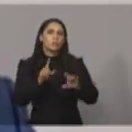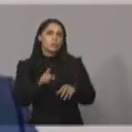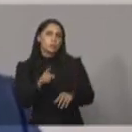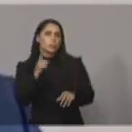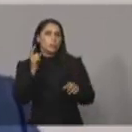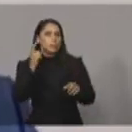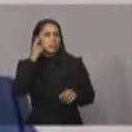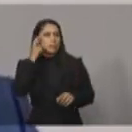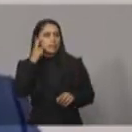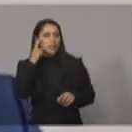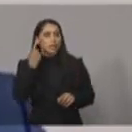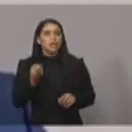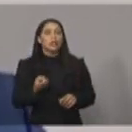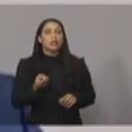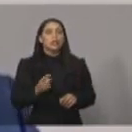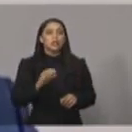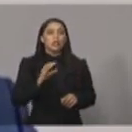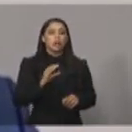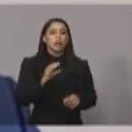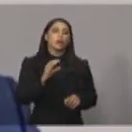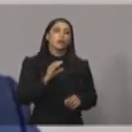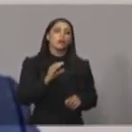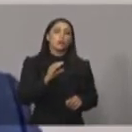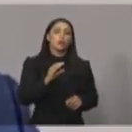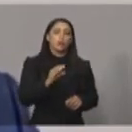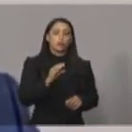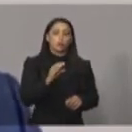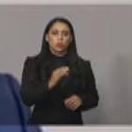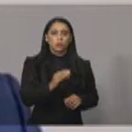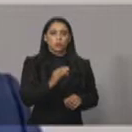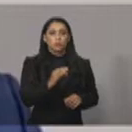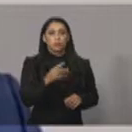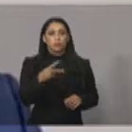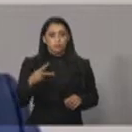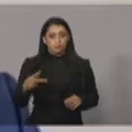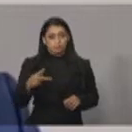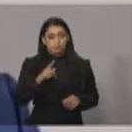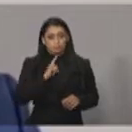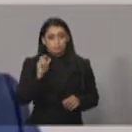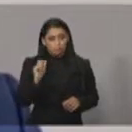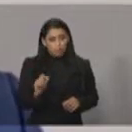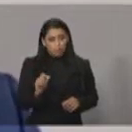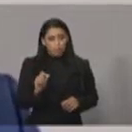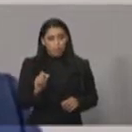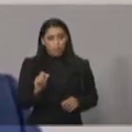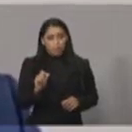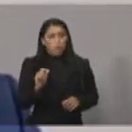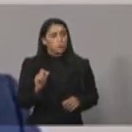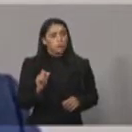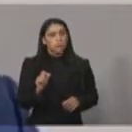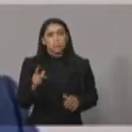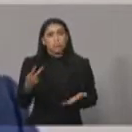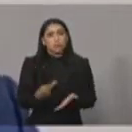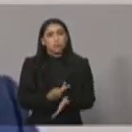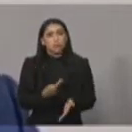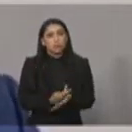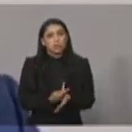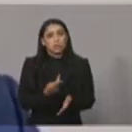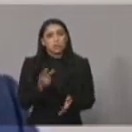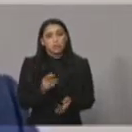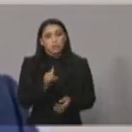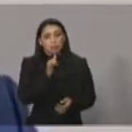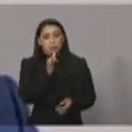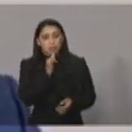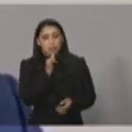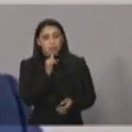código postal, por exemplo. Por isso, nosso ordenamento garante que esse tipo de atividade não ocorra senão a partir de um juízo que considere, a